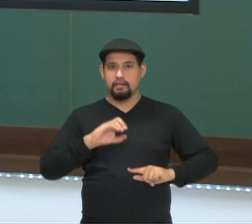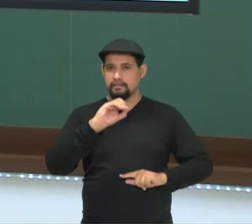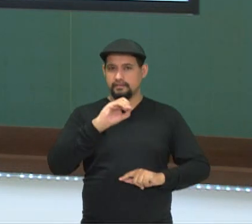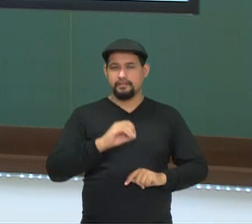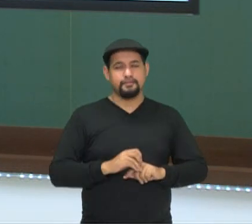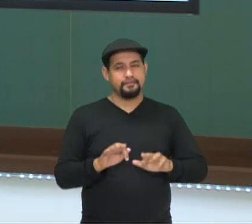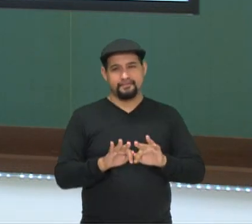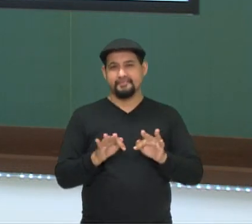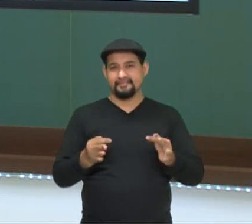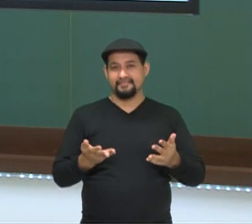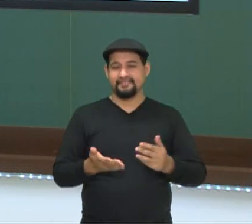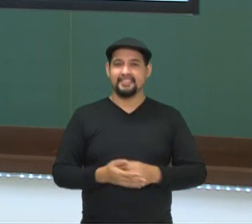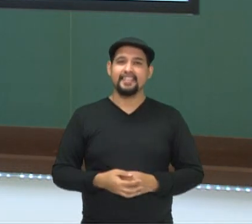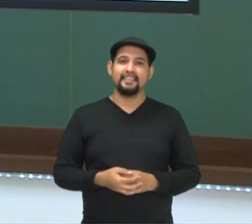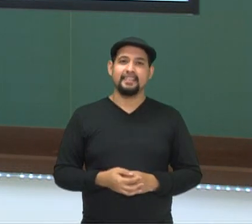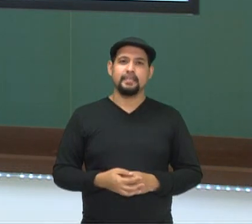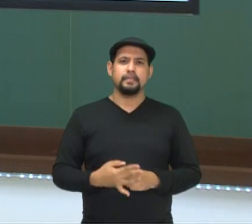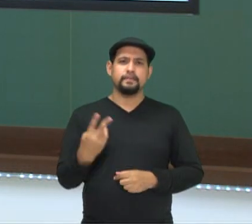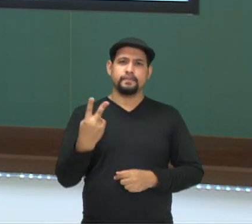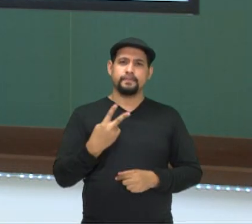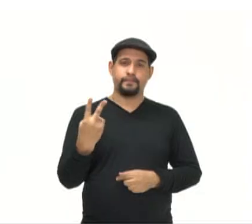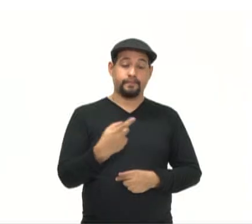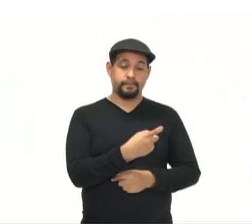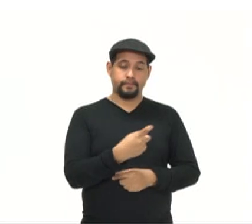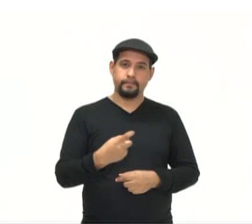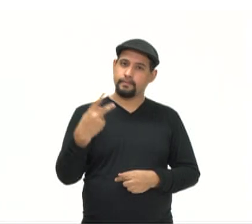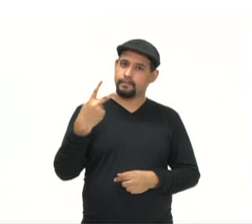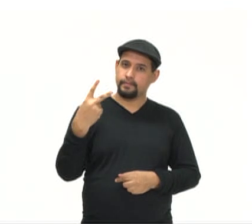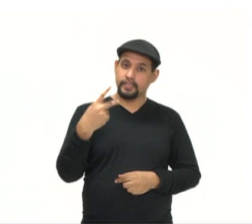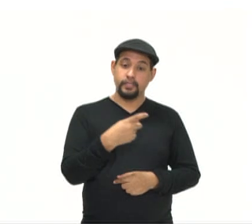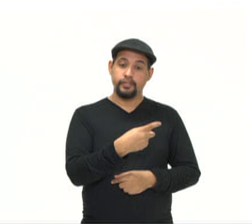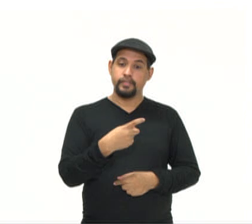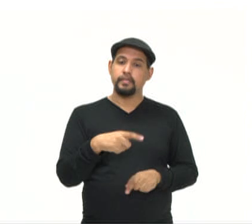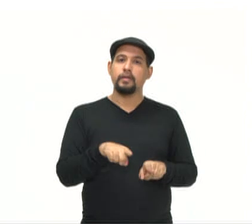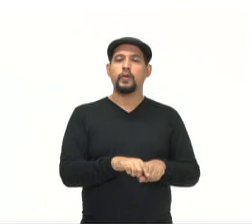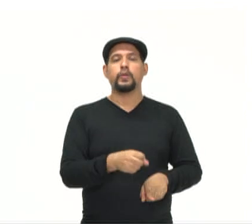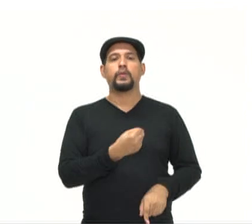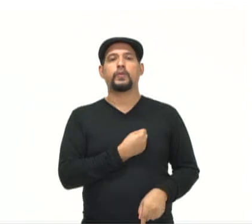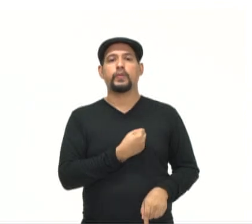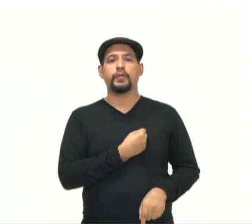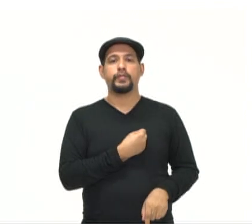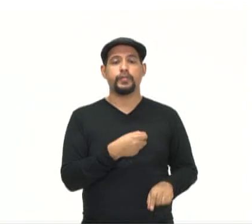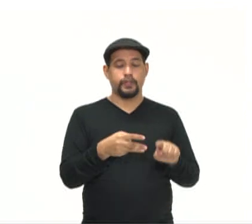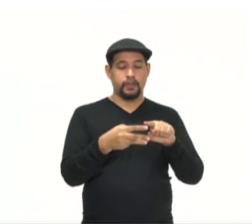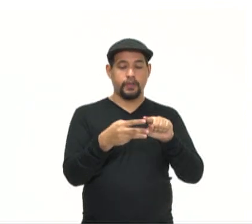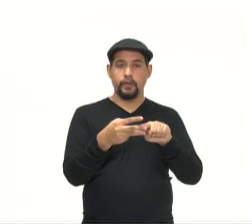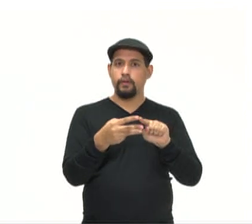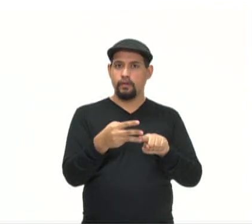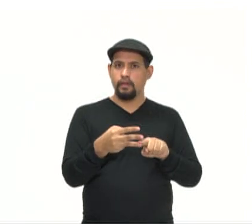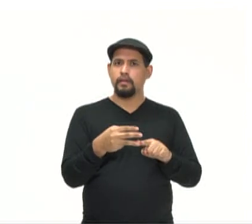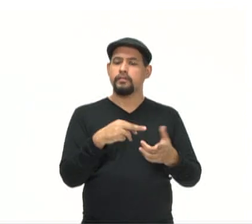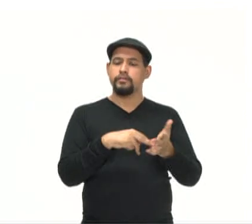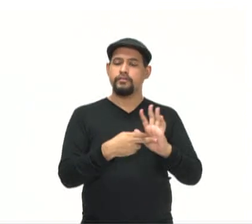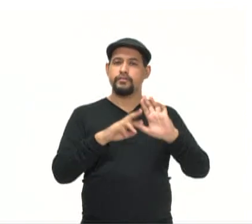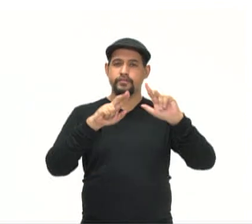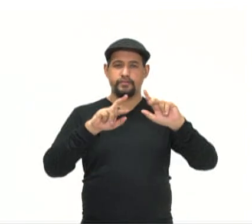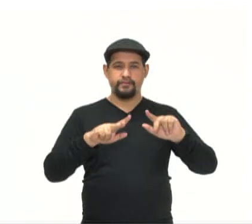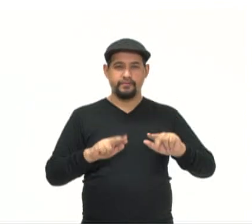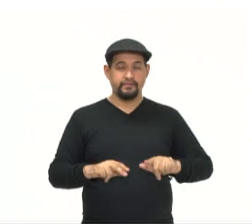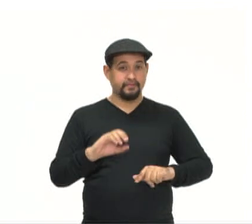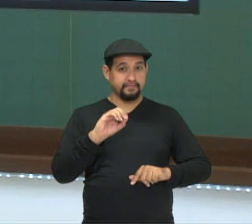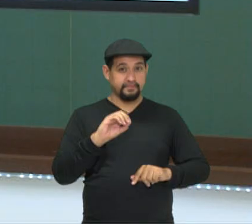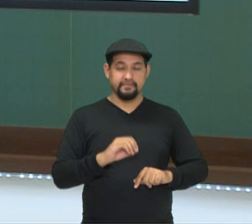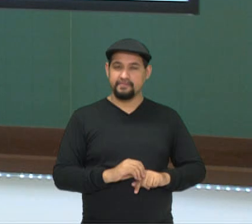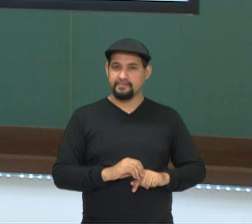zero simples assim a segunda x ao quadrado x e o número os três temos os três diferentes de